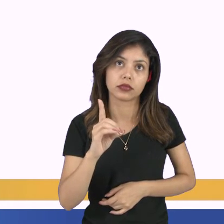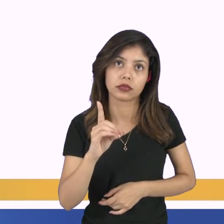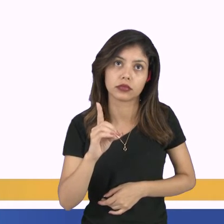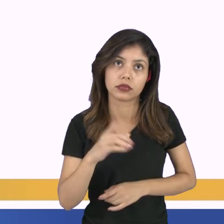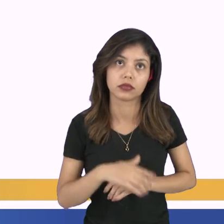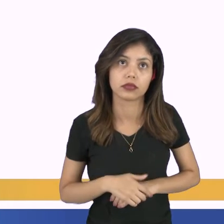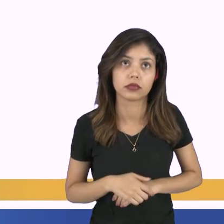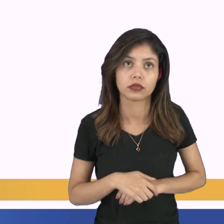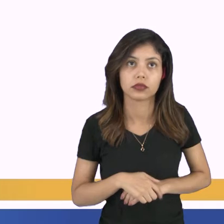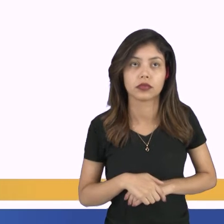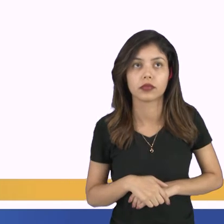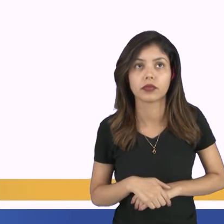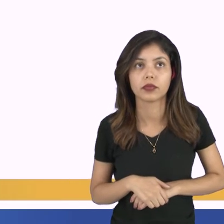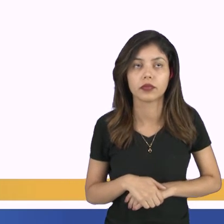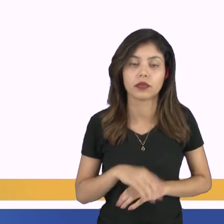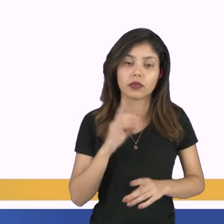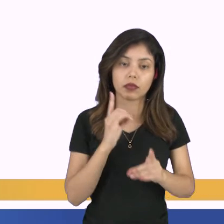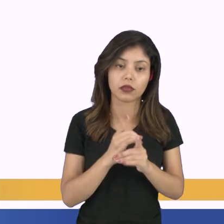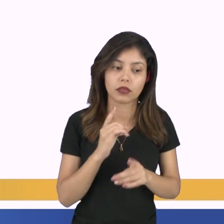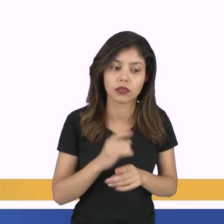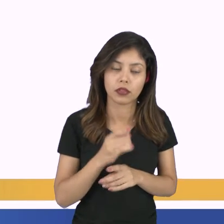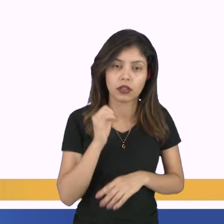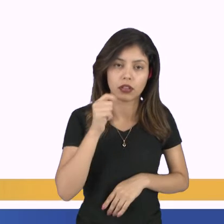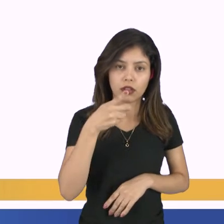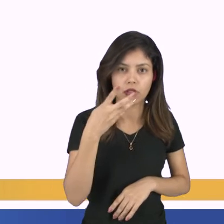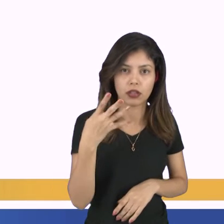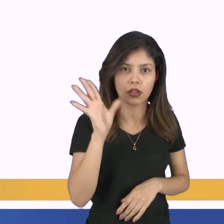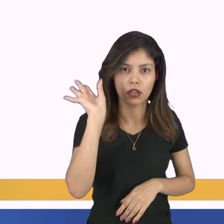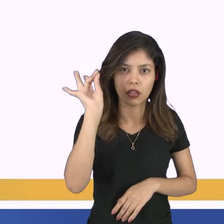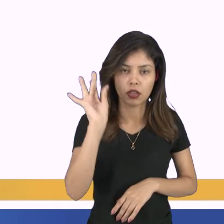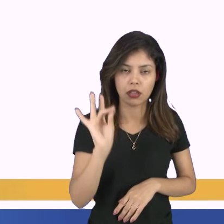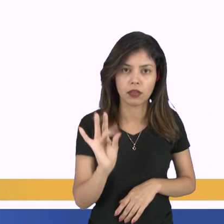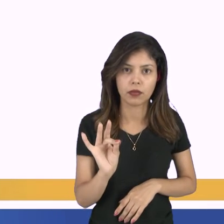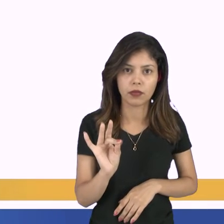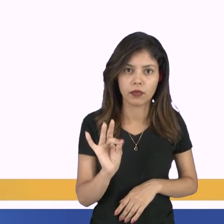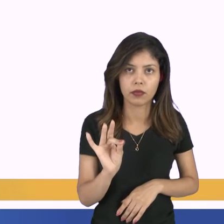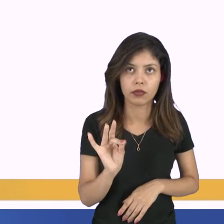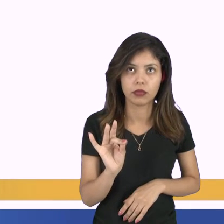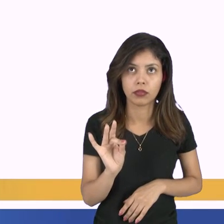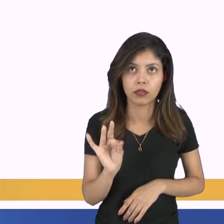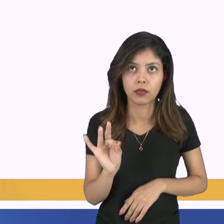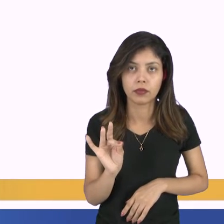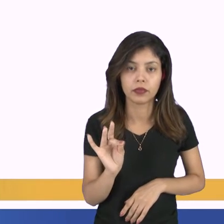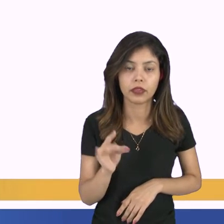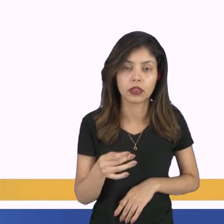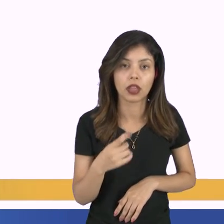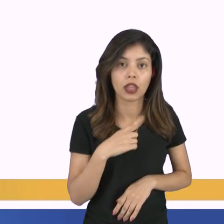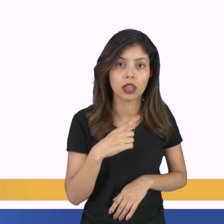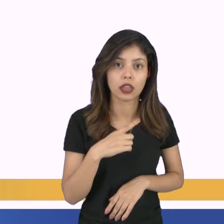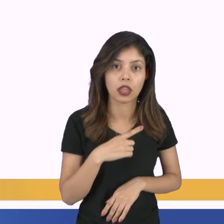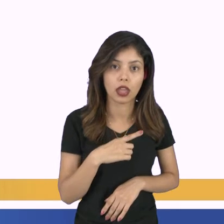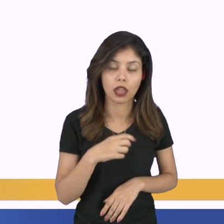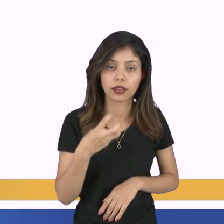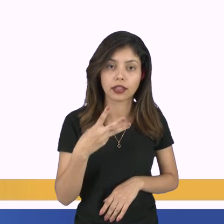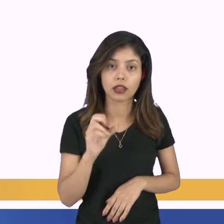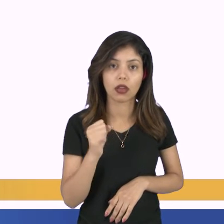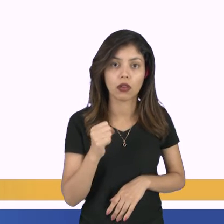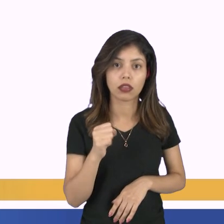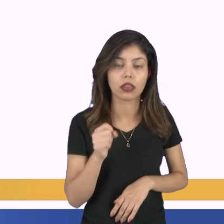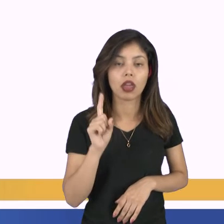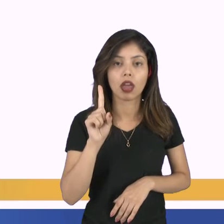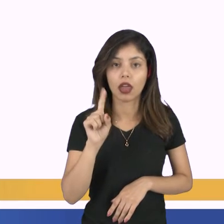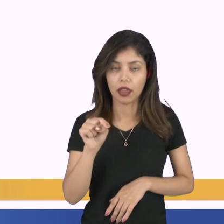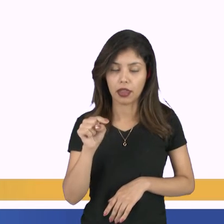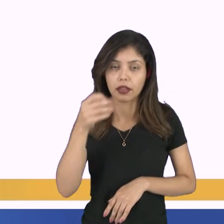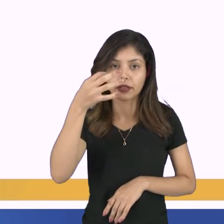nessas alternativas, e a gente vai contar a quantidade de elétrons aqui, e aquela que tiver a alternativa 38 é